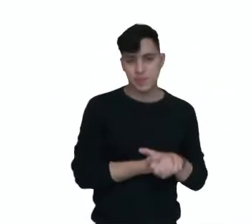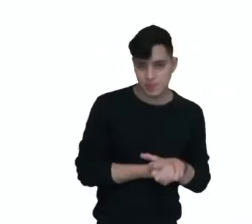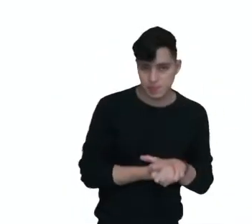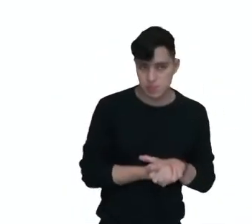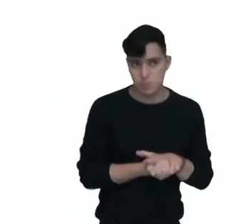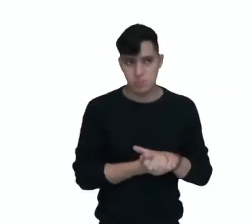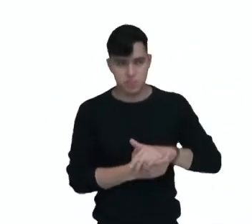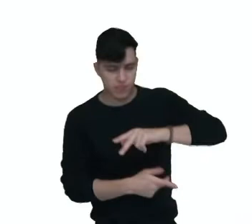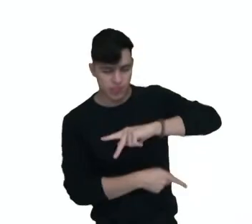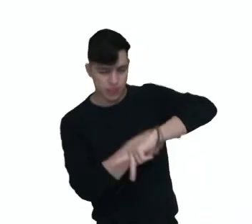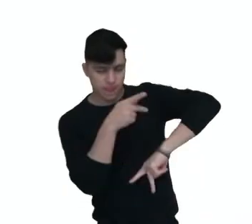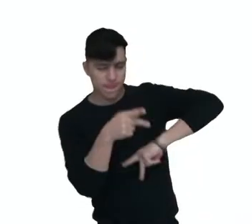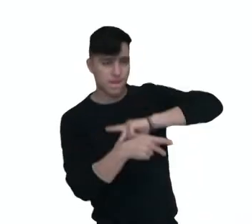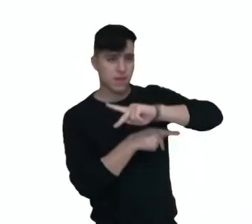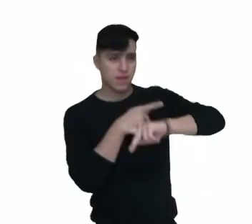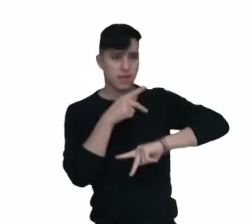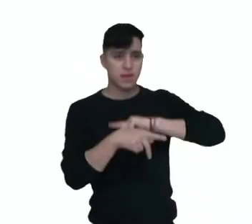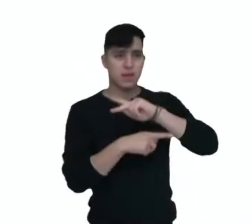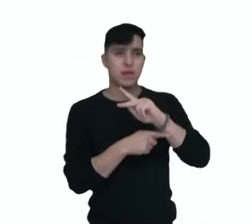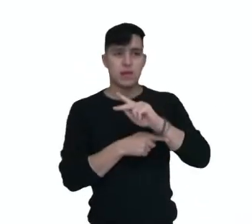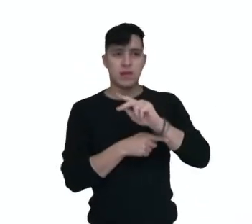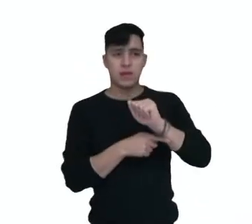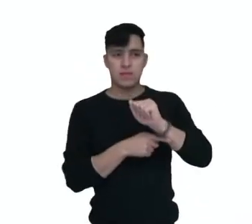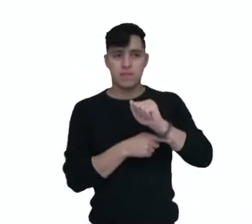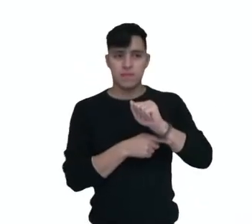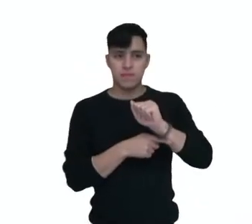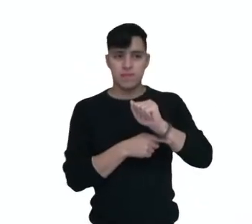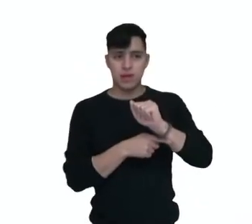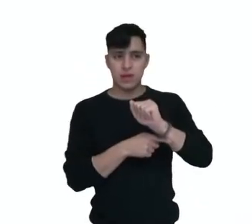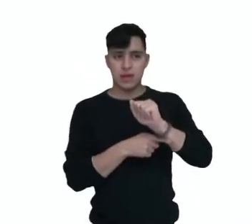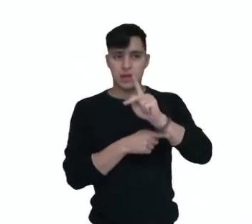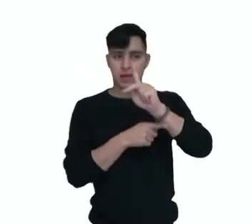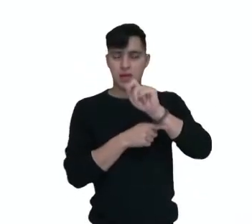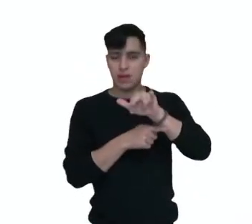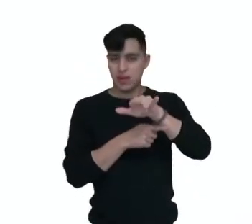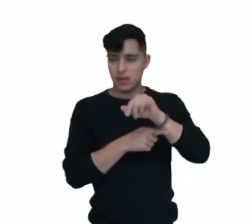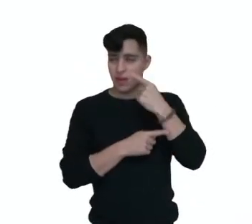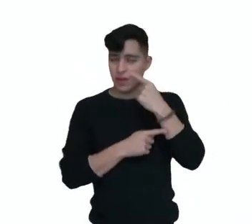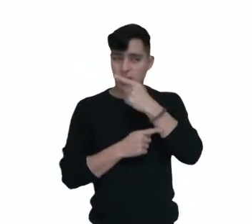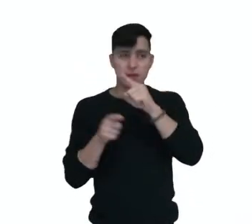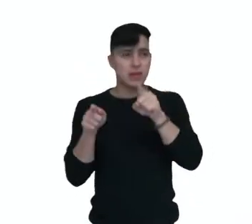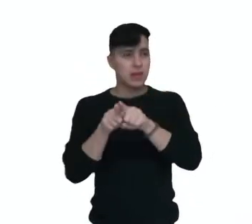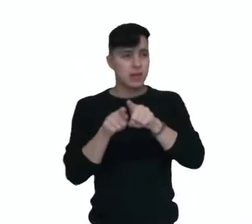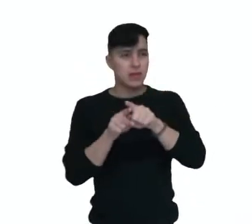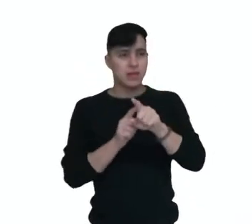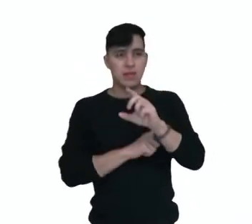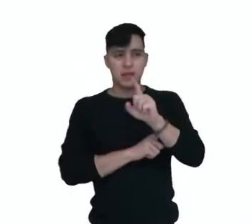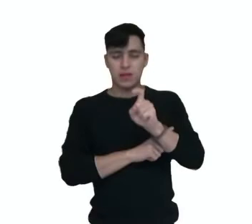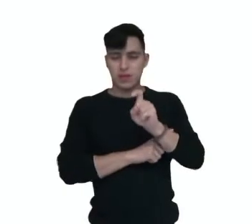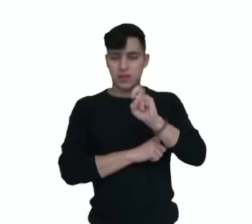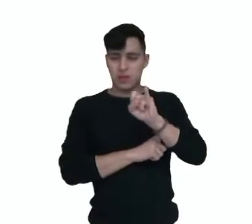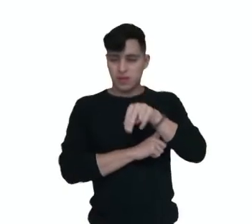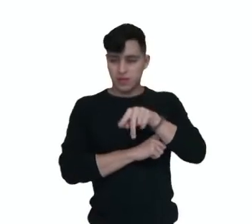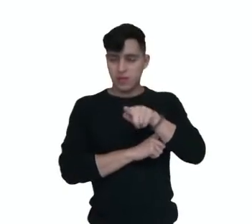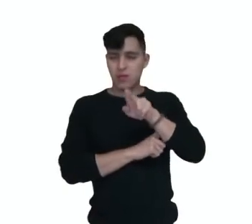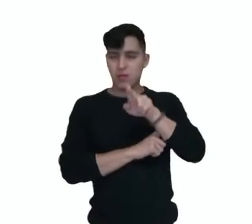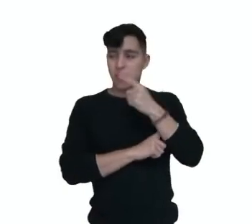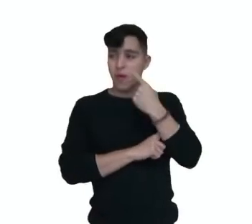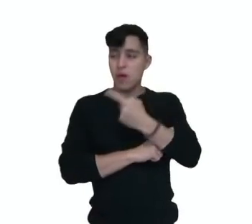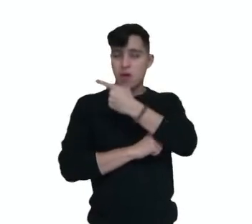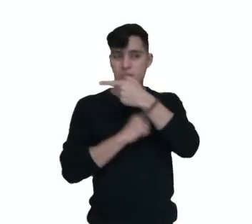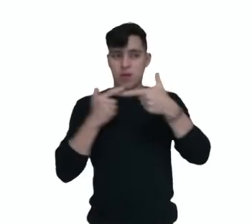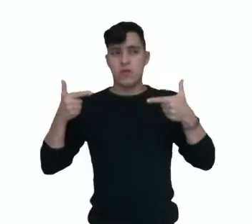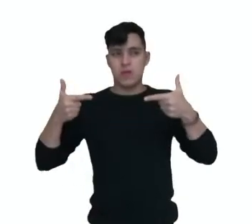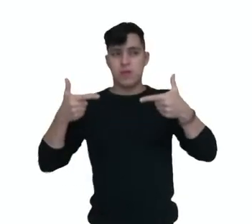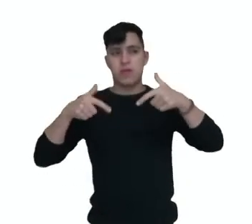povo indígena Bacairi e no povo do Xingu. Então, aqui nós temos um gif aqui também de uma luta uca-uca, né? Ó,